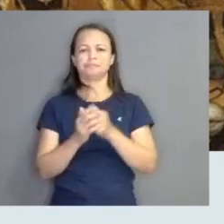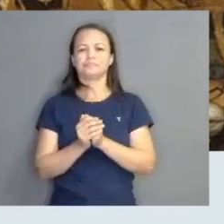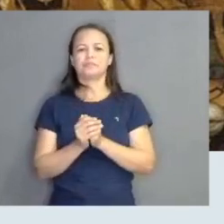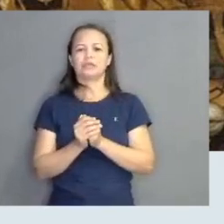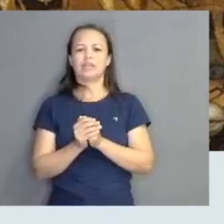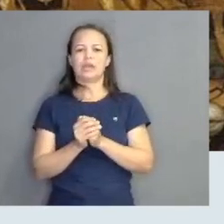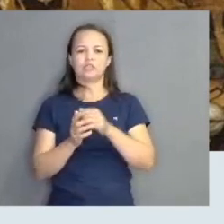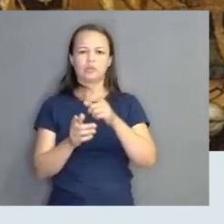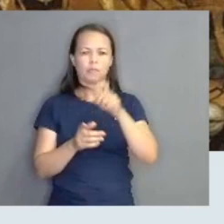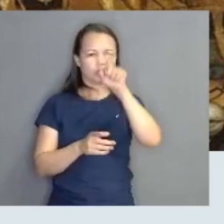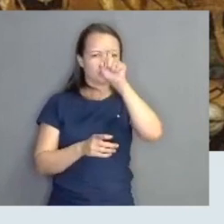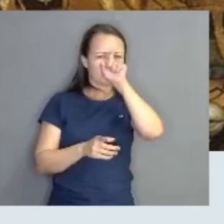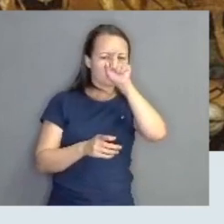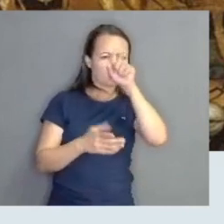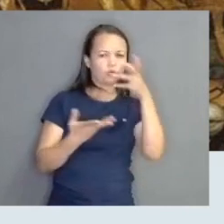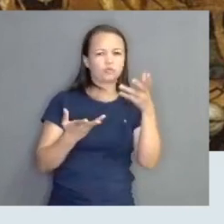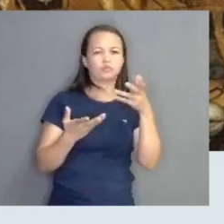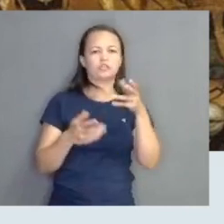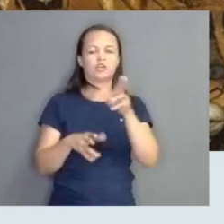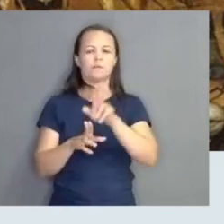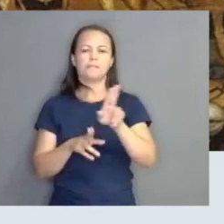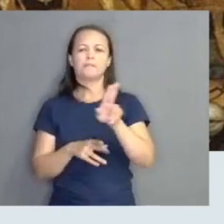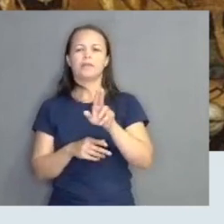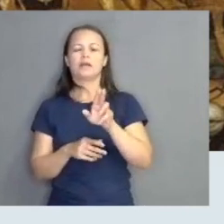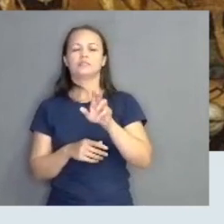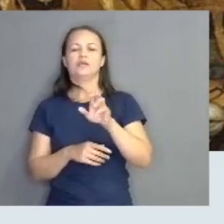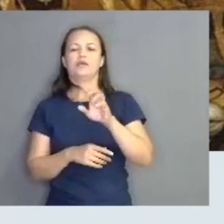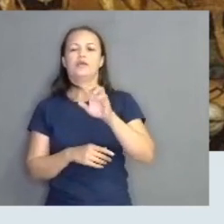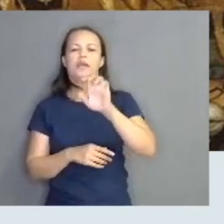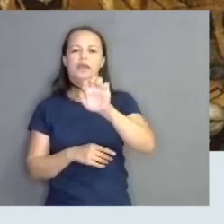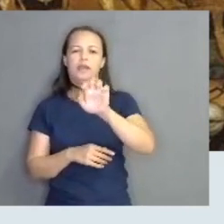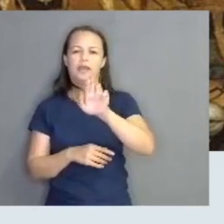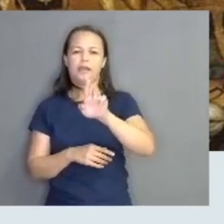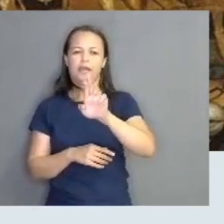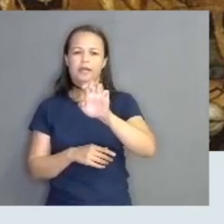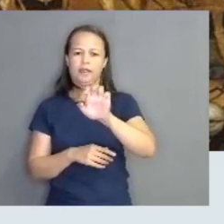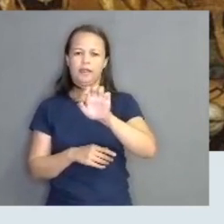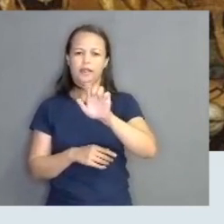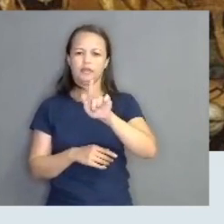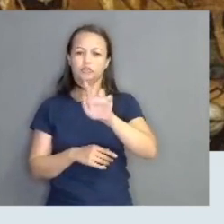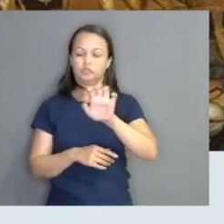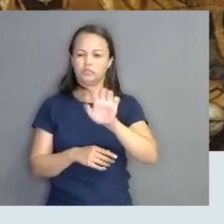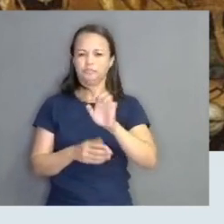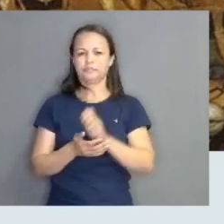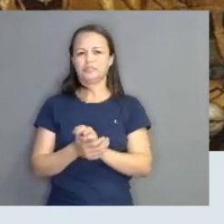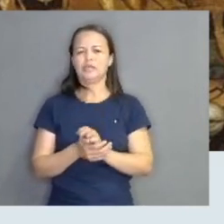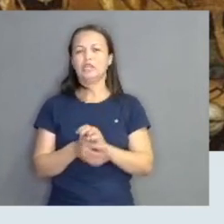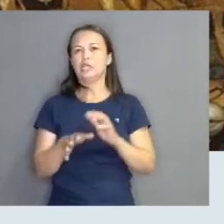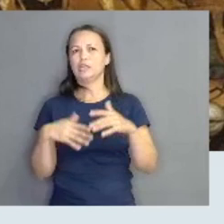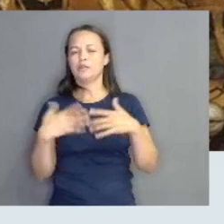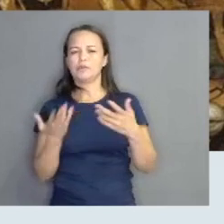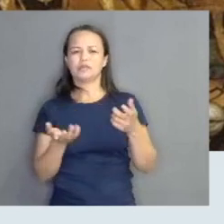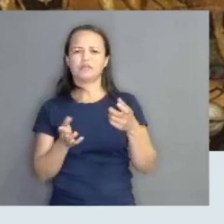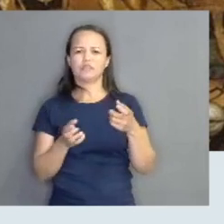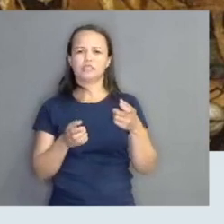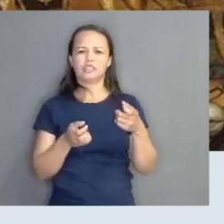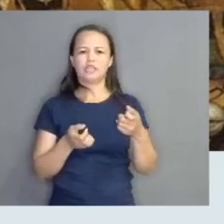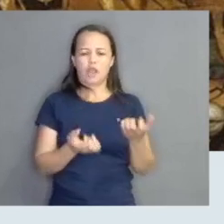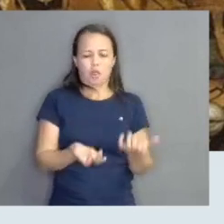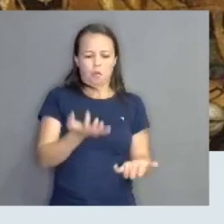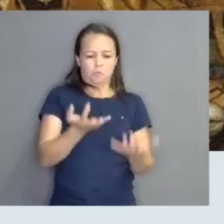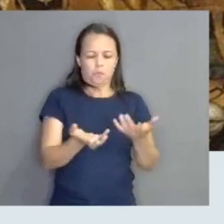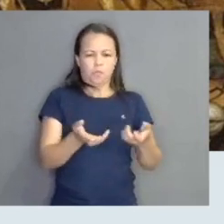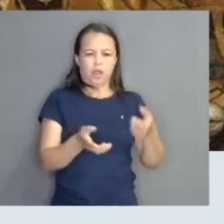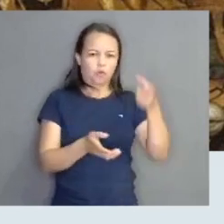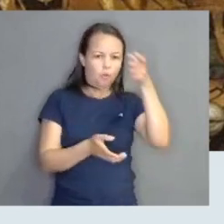herege, estaria totalmente errado e iria, consequentemente, para o inferno. Veja